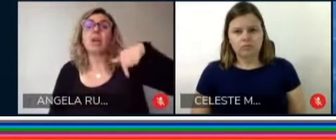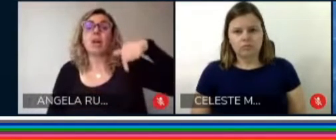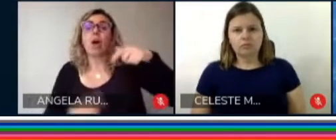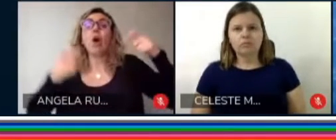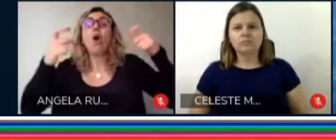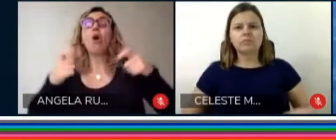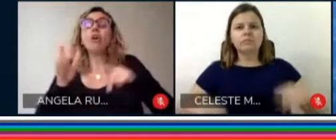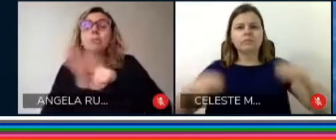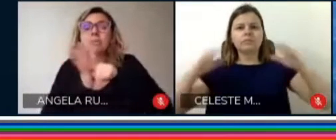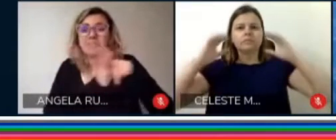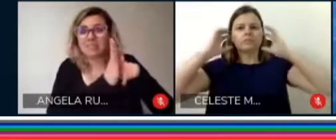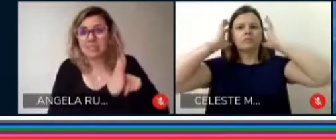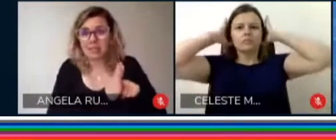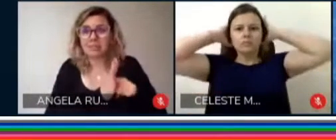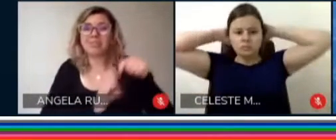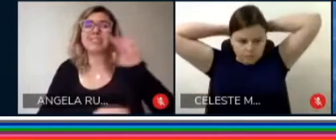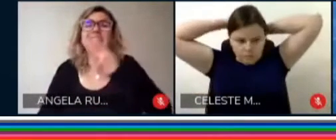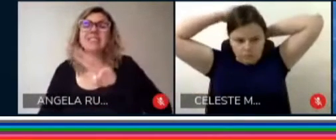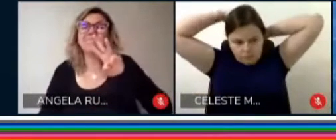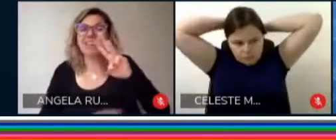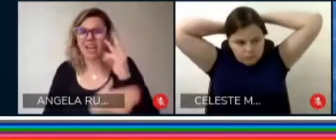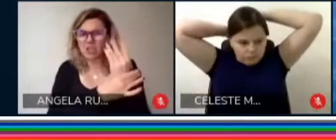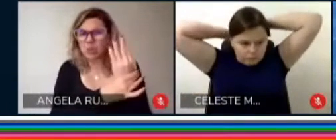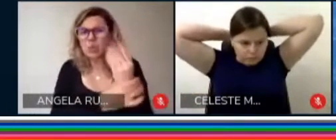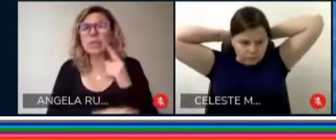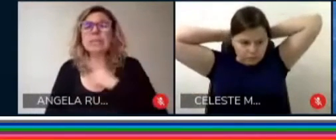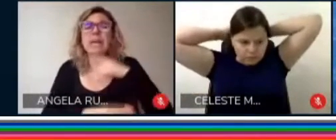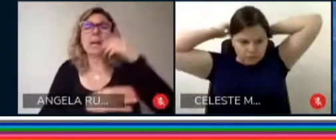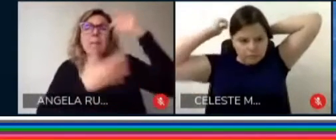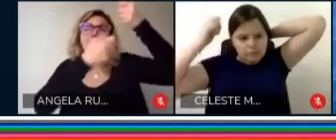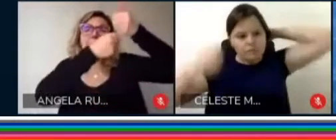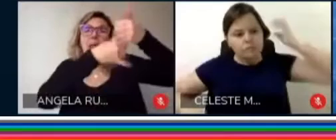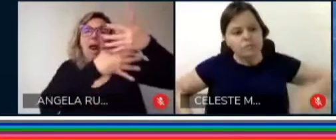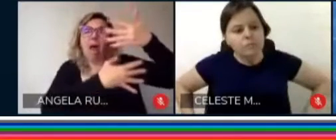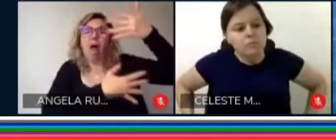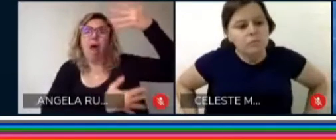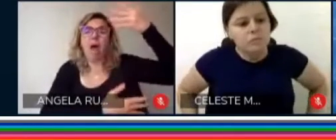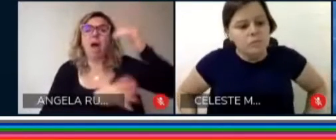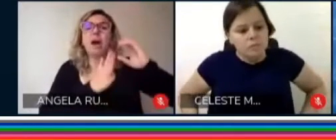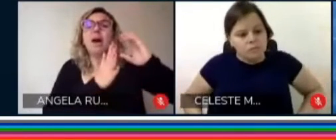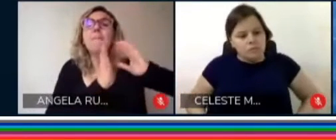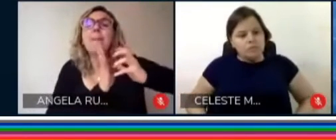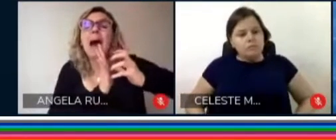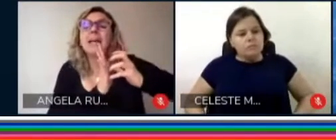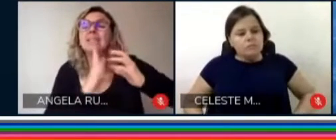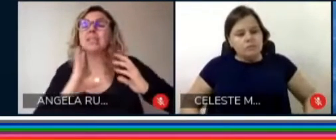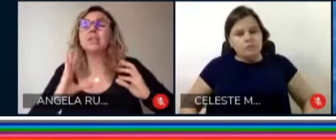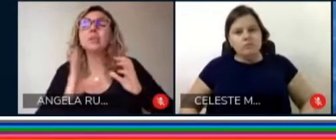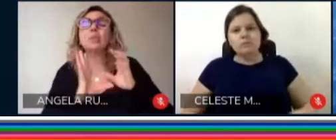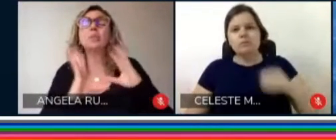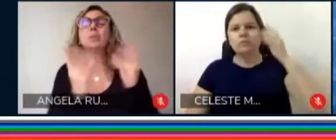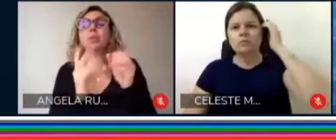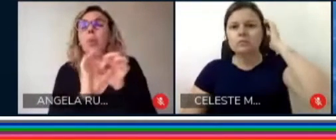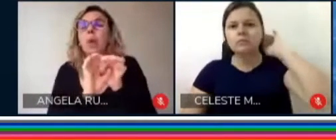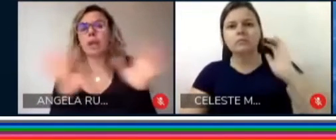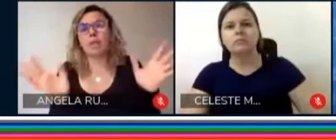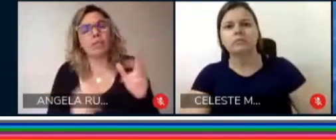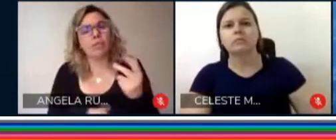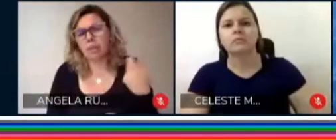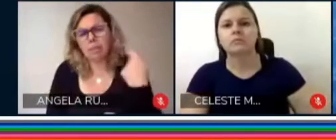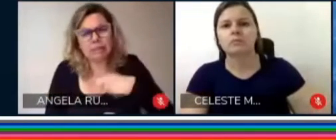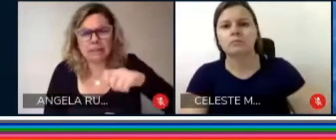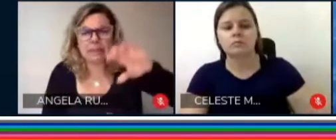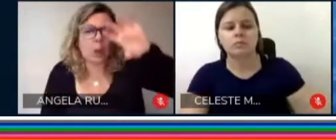nós temos uma lista de bases de dados disponíveis a toda a comunidade acadêmica, não precisam decorar